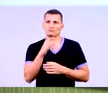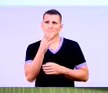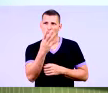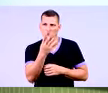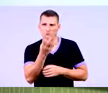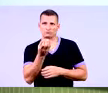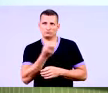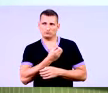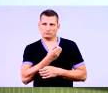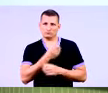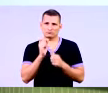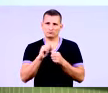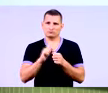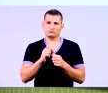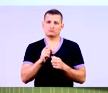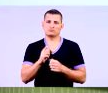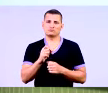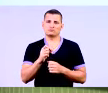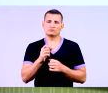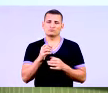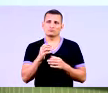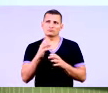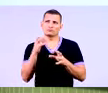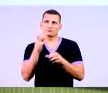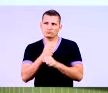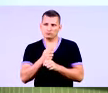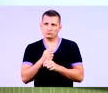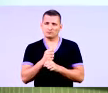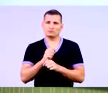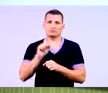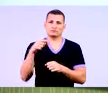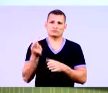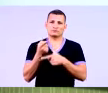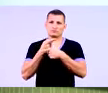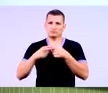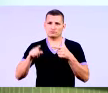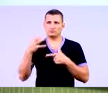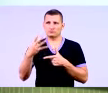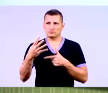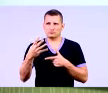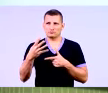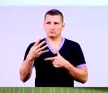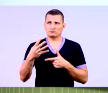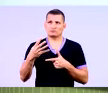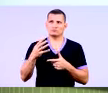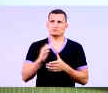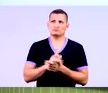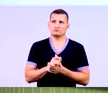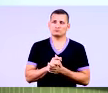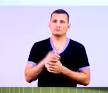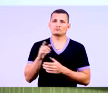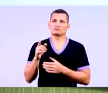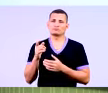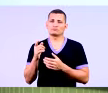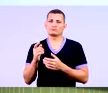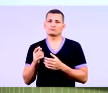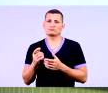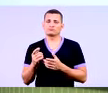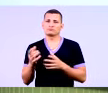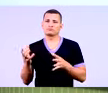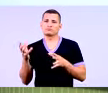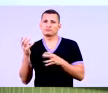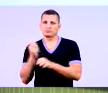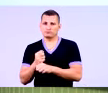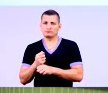e faça média desses quatro números vou somar e dividir ele por quatro automaticamente gero a minha média